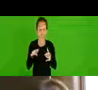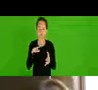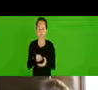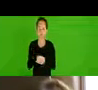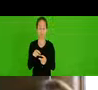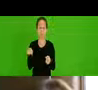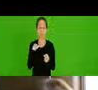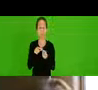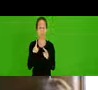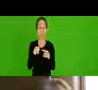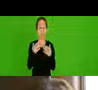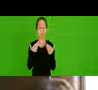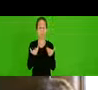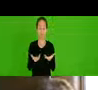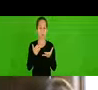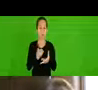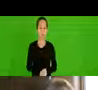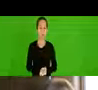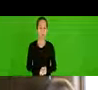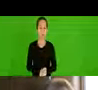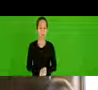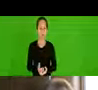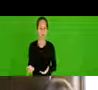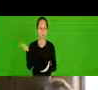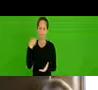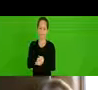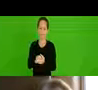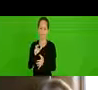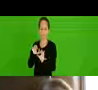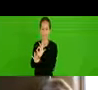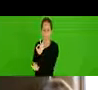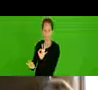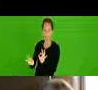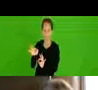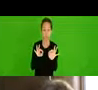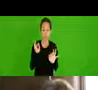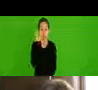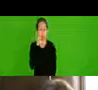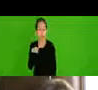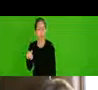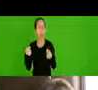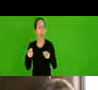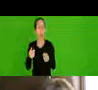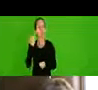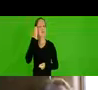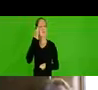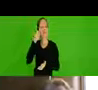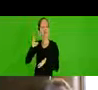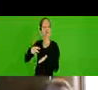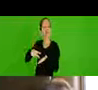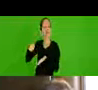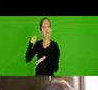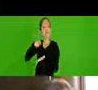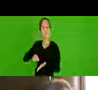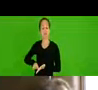essa. de simplesmente fazer com que as crianças saibam, soubessem ler e escrever, sem considerar os seus